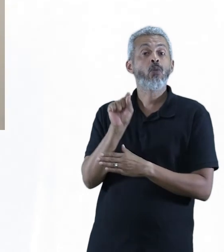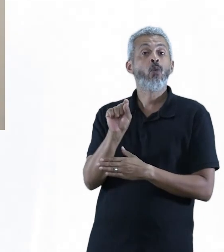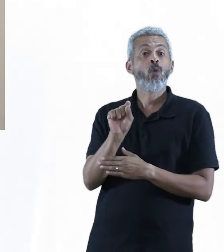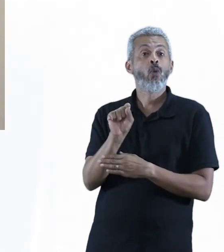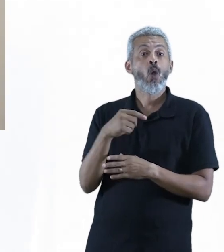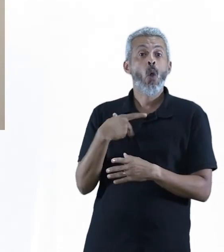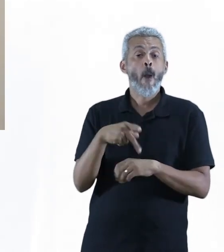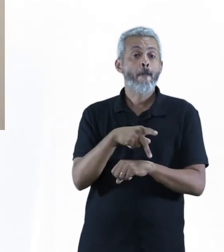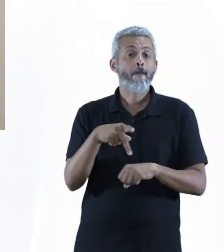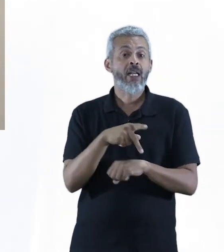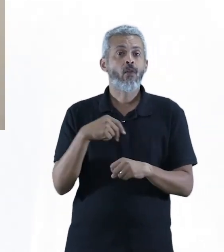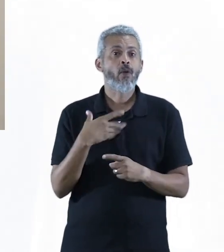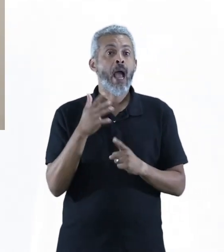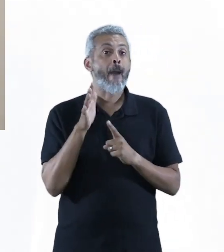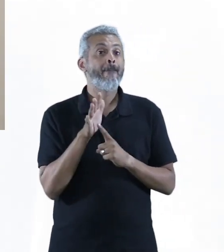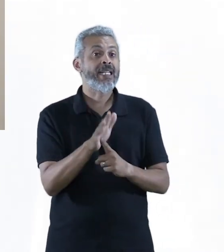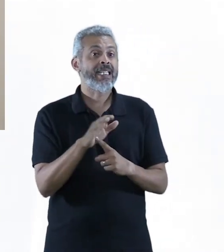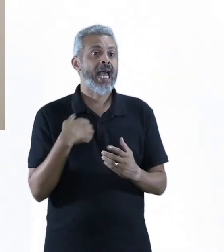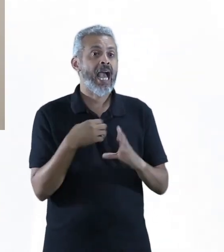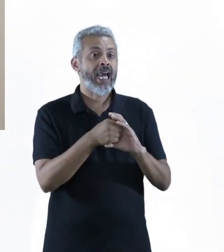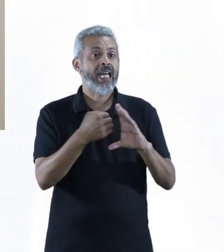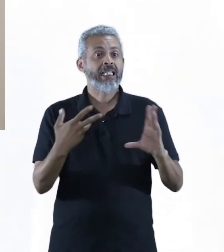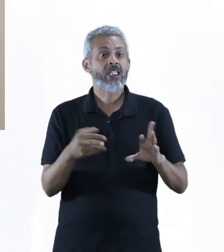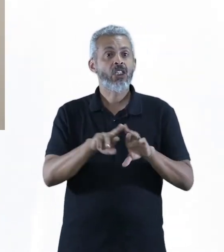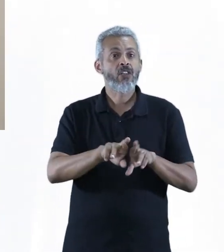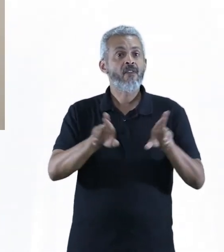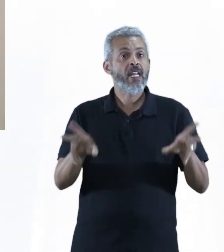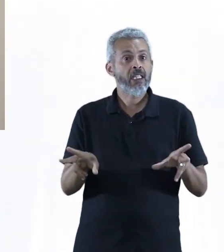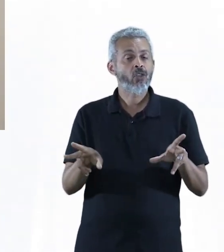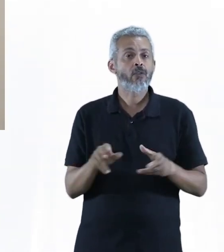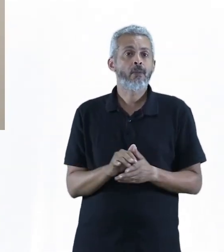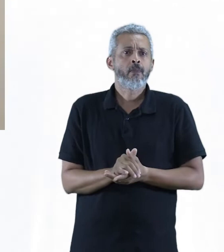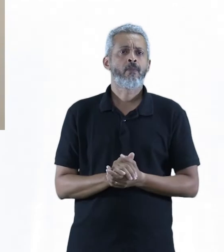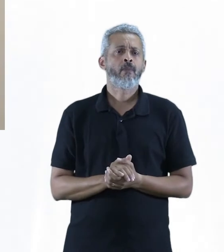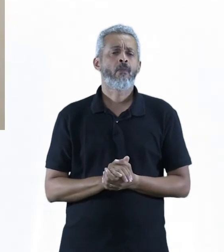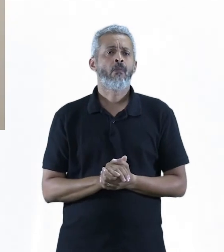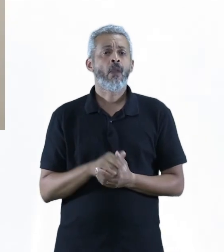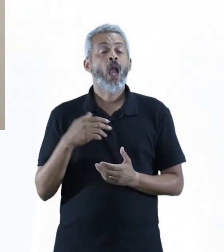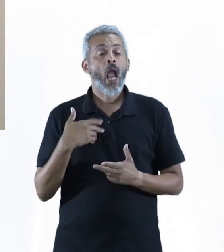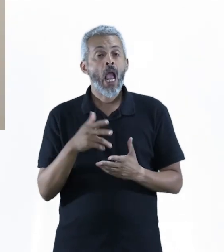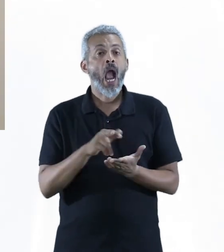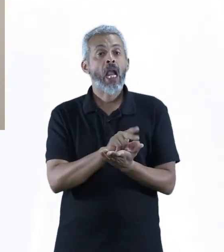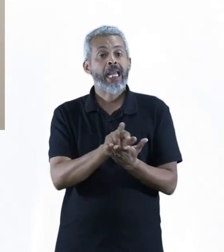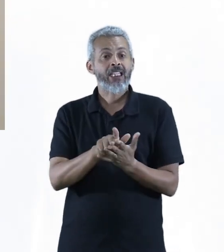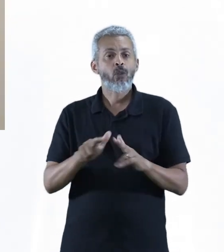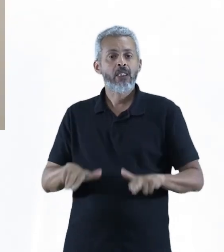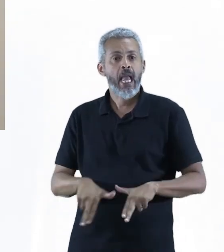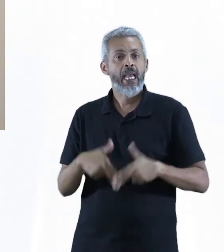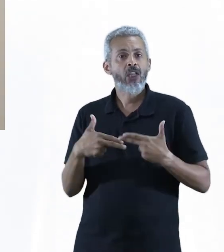esses países vão apresentar características bem distintas e vão apresentar questões étnicas muito